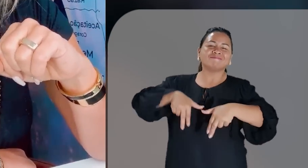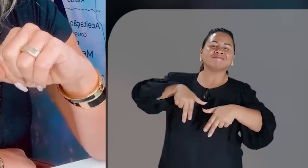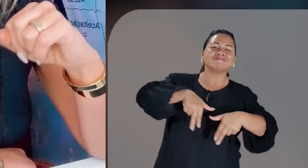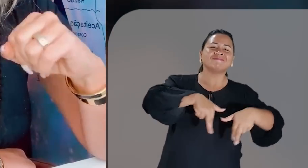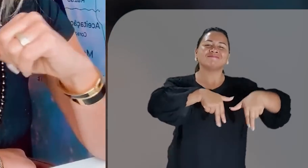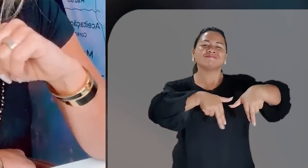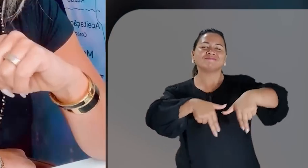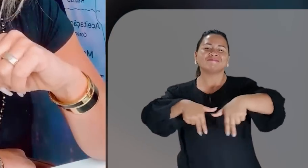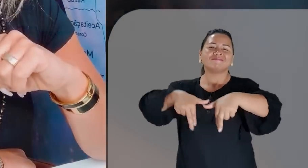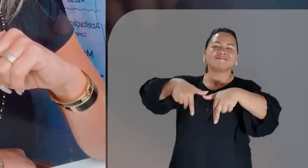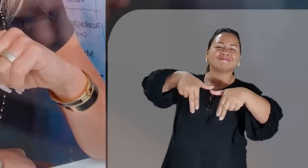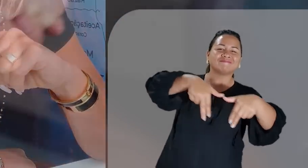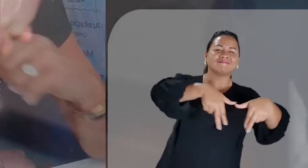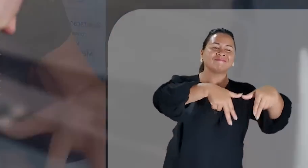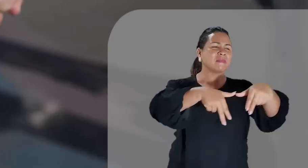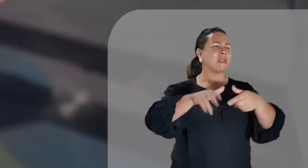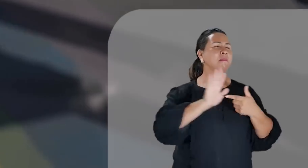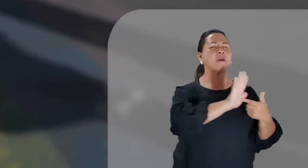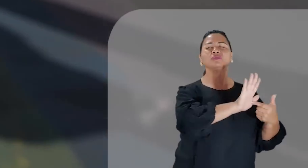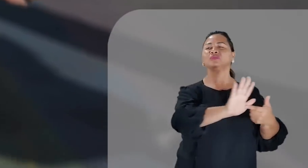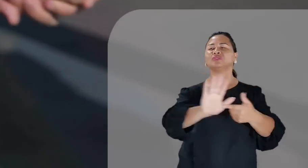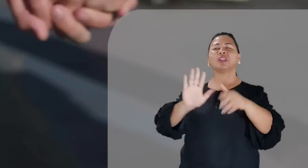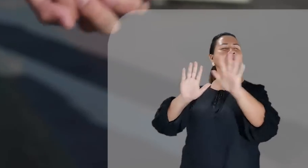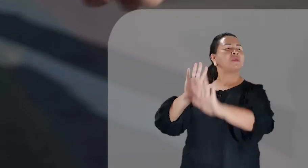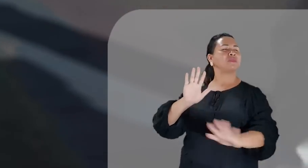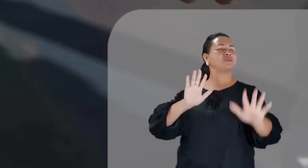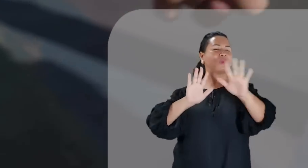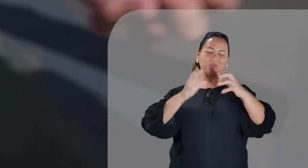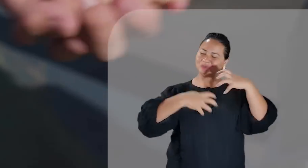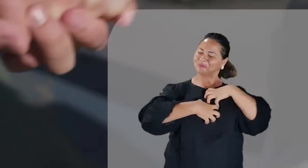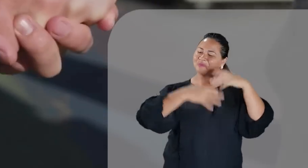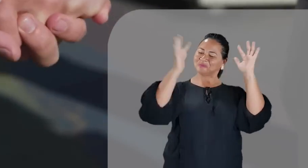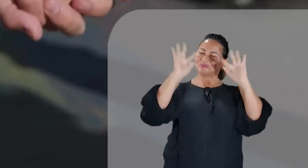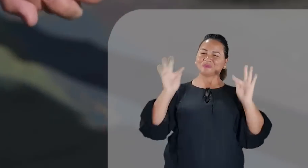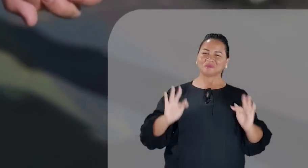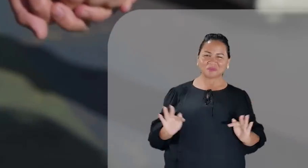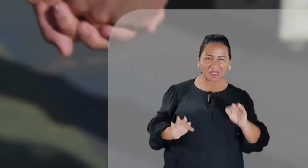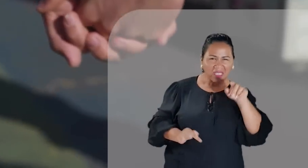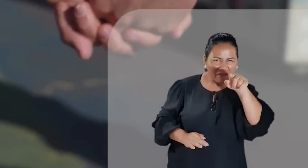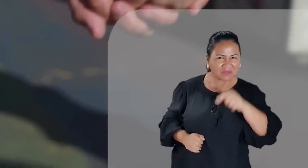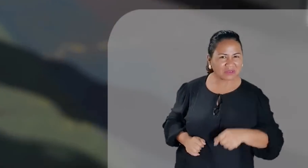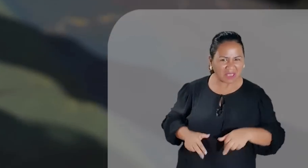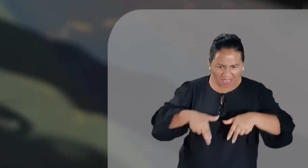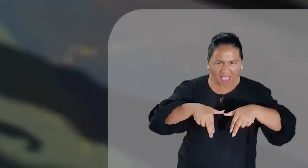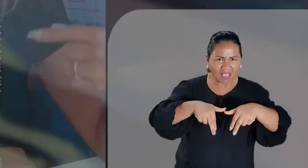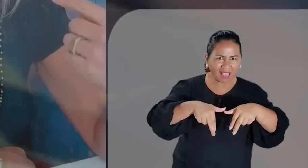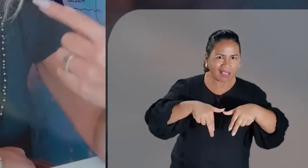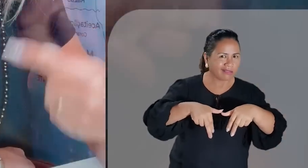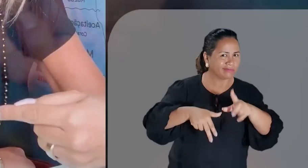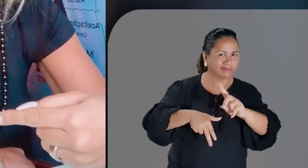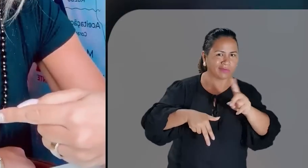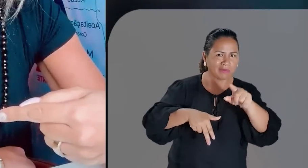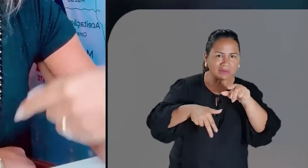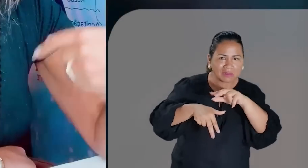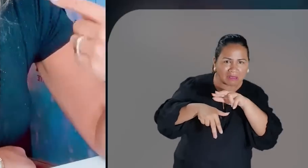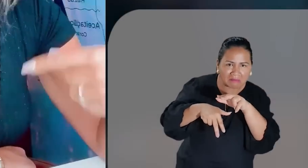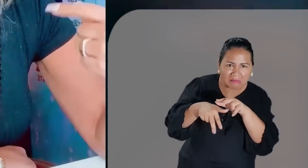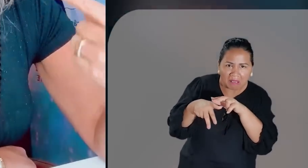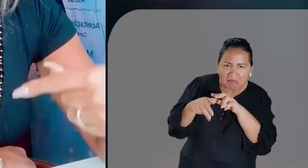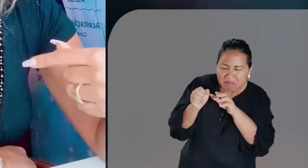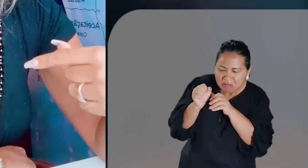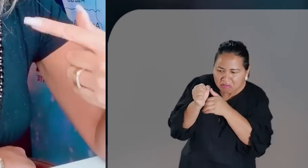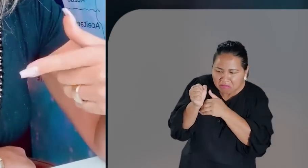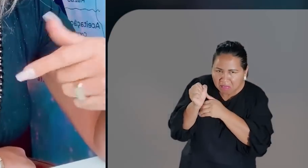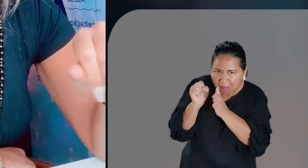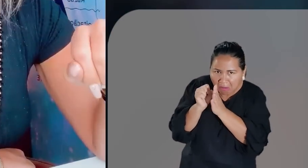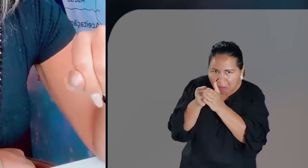de mãos dadas. Mostrar pro mundo a sua felicidade. E você aceita esconder do mundo porque faz algo errado